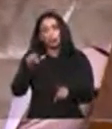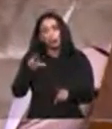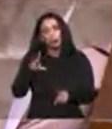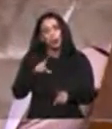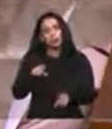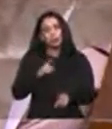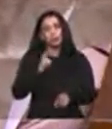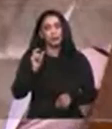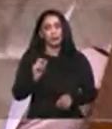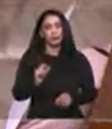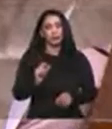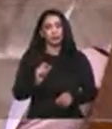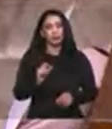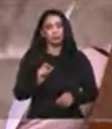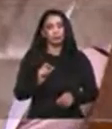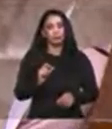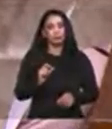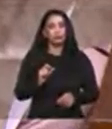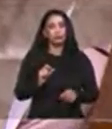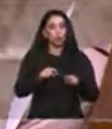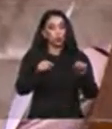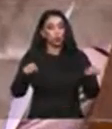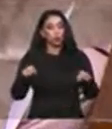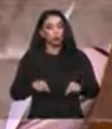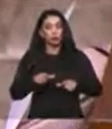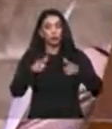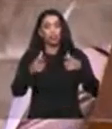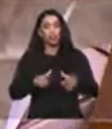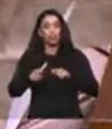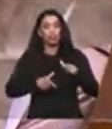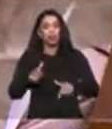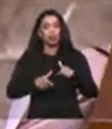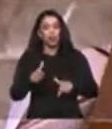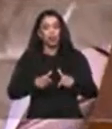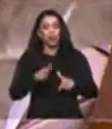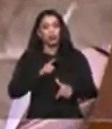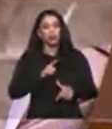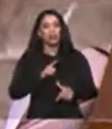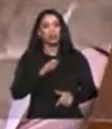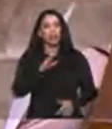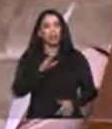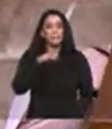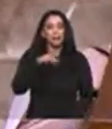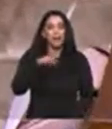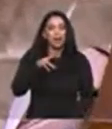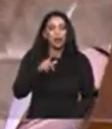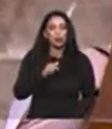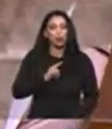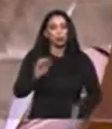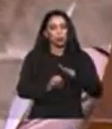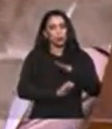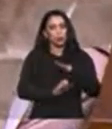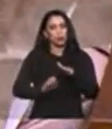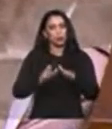Amorim, no escritório de Youssef. E, por fim, uma transferência feita pela Camargo Correia para a empresa controlada